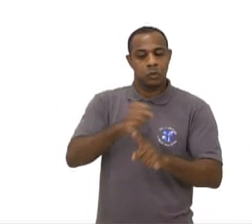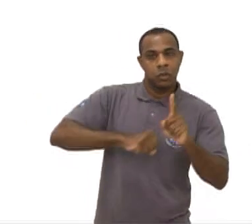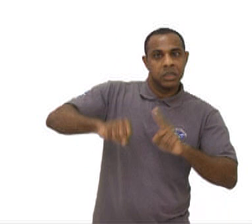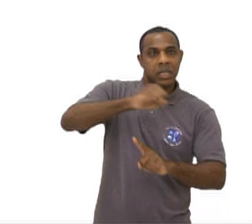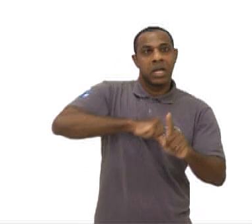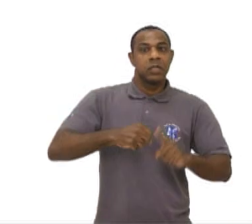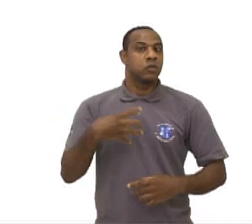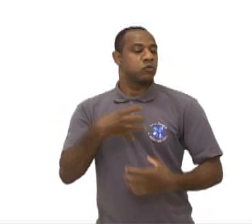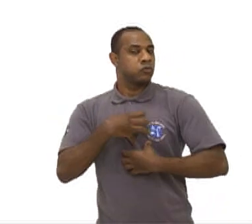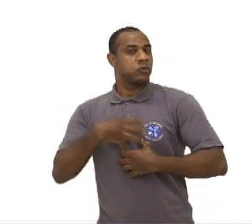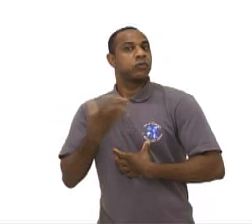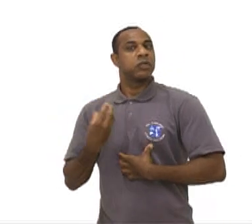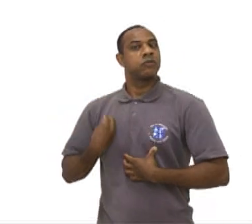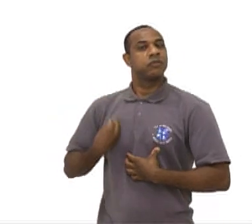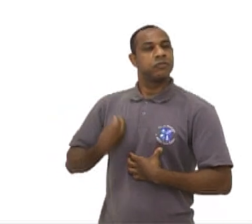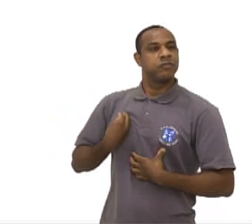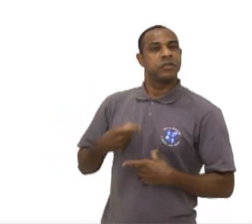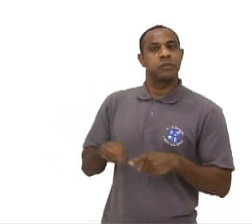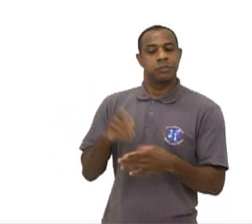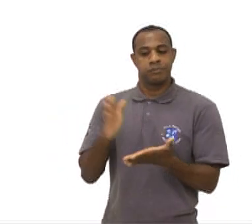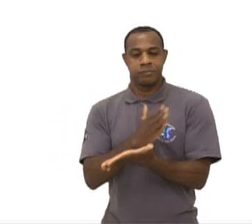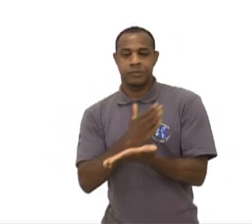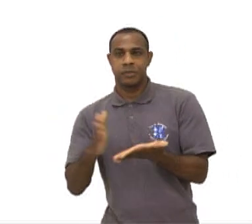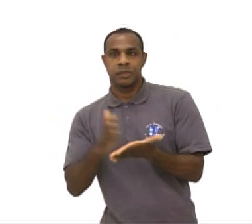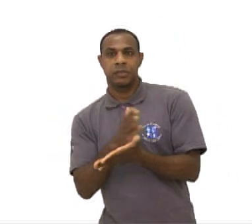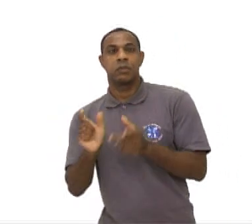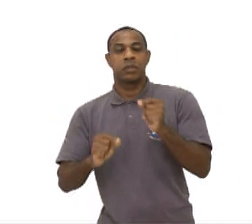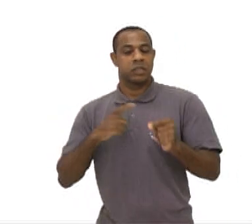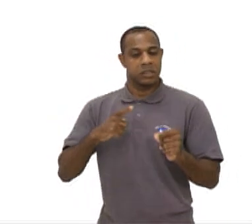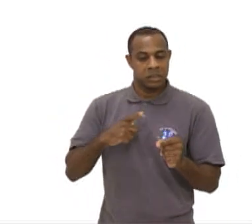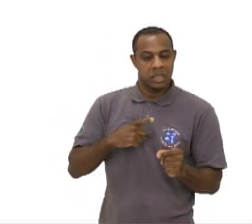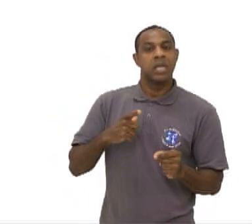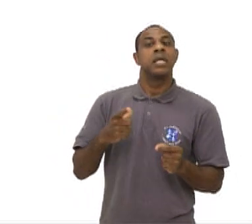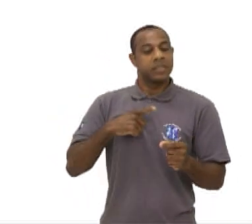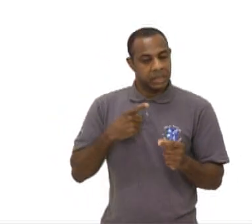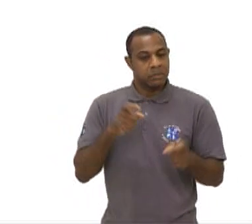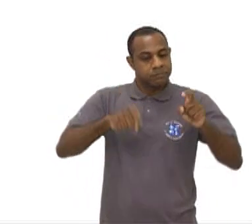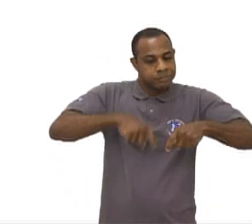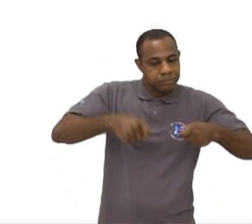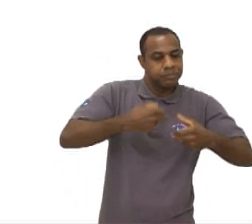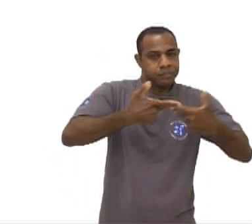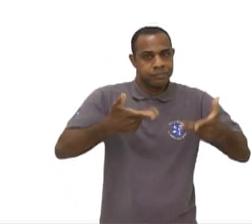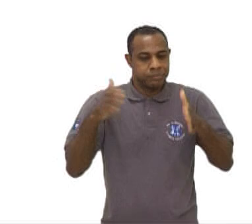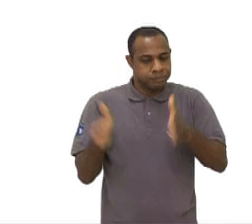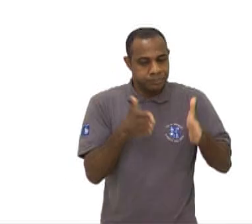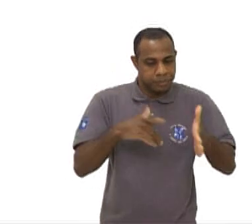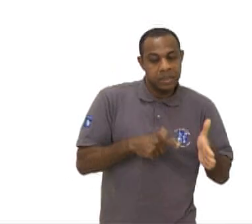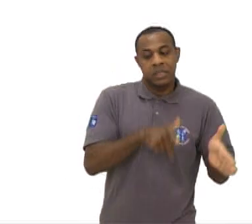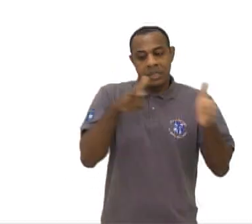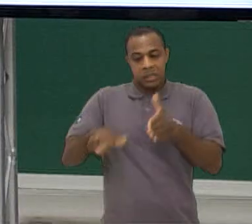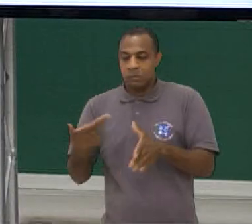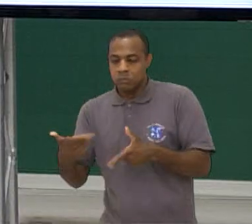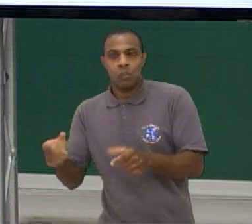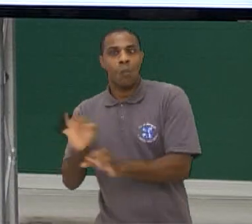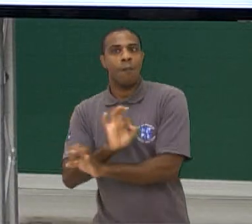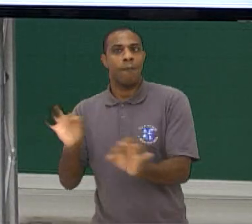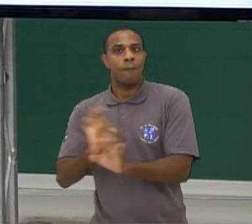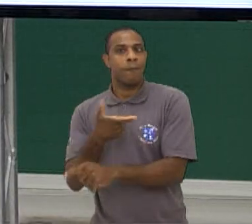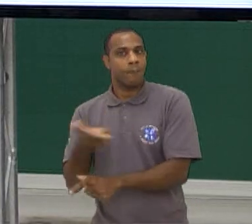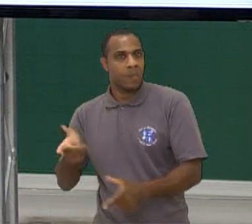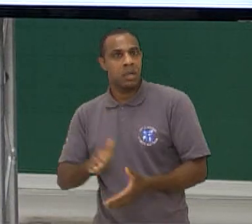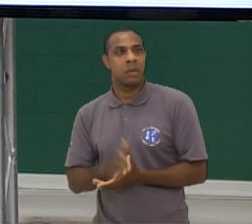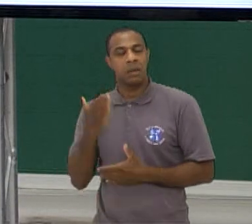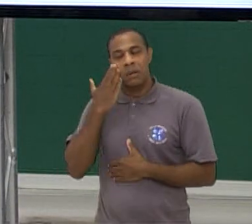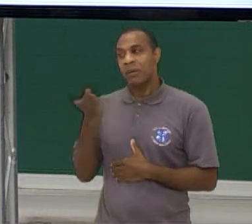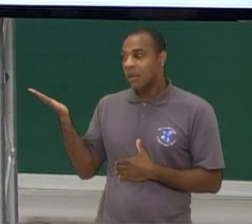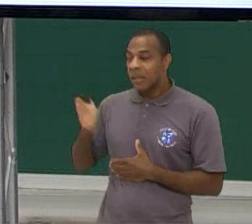dos indivíduos a partir da separação entre aqueles que têm os meios de produção e aqueles que não têm. Na aula 28, a